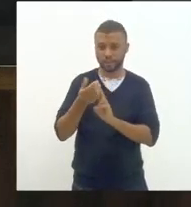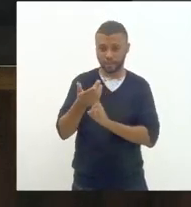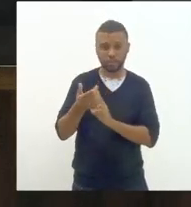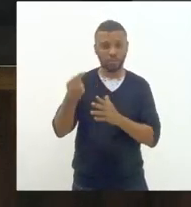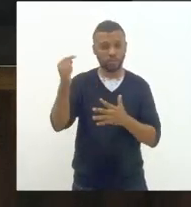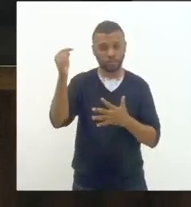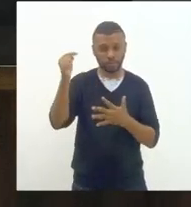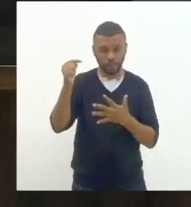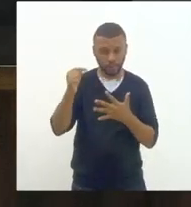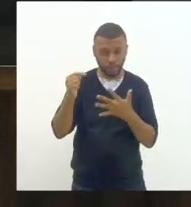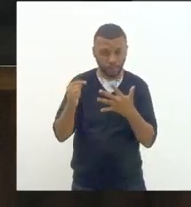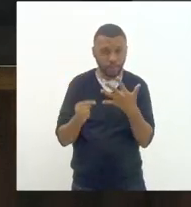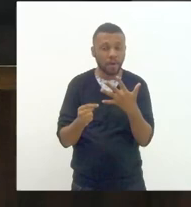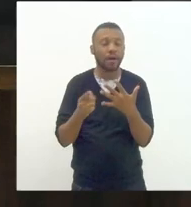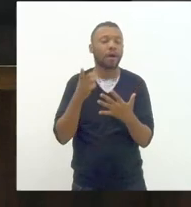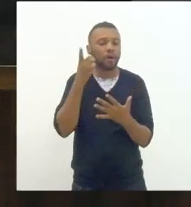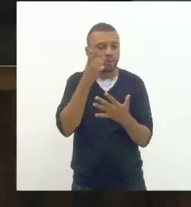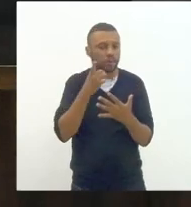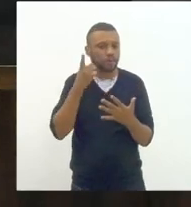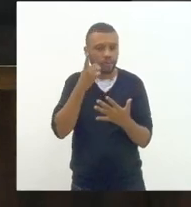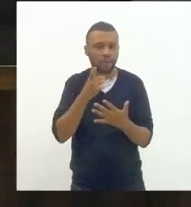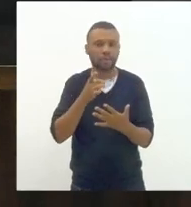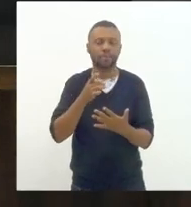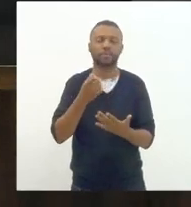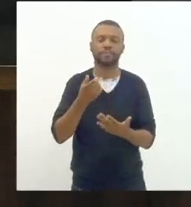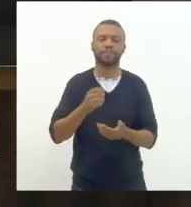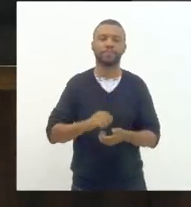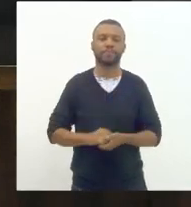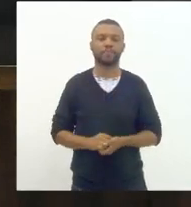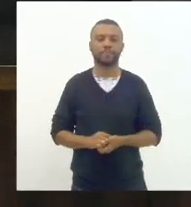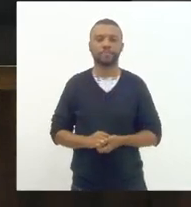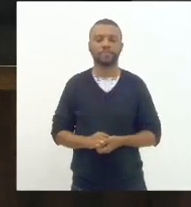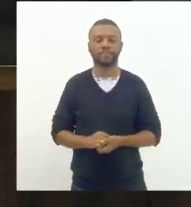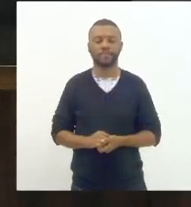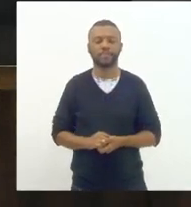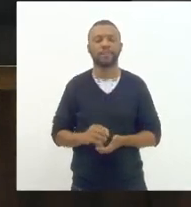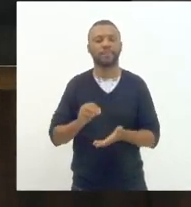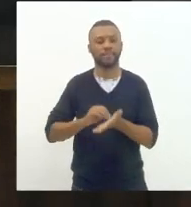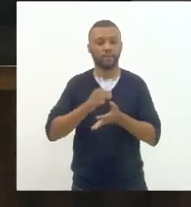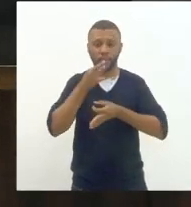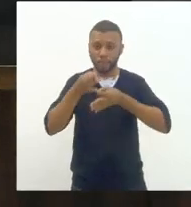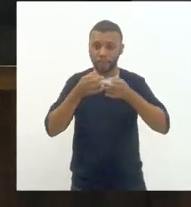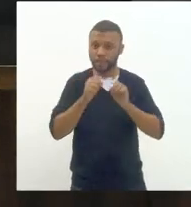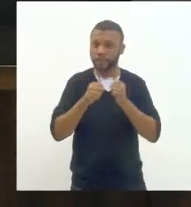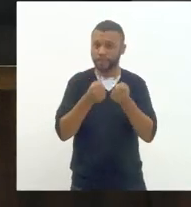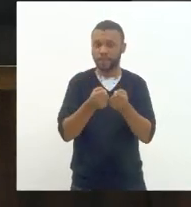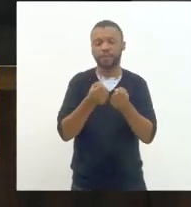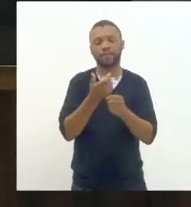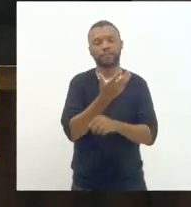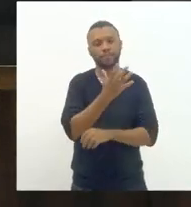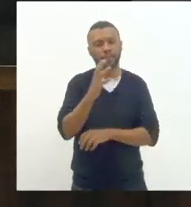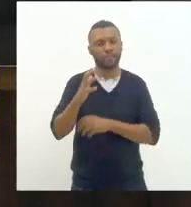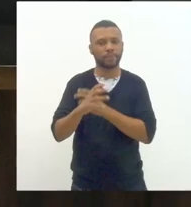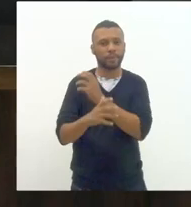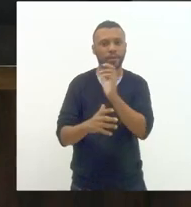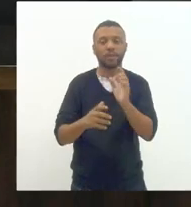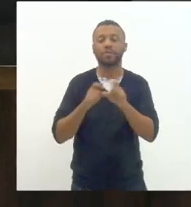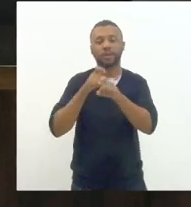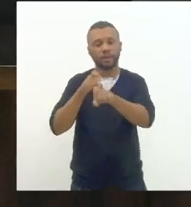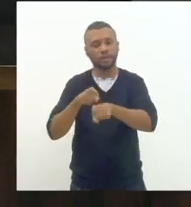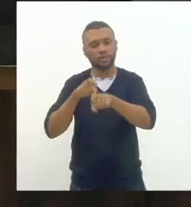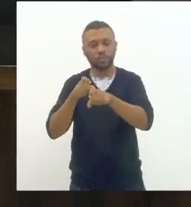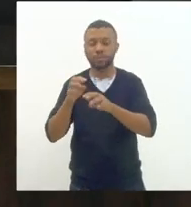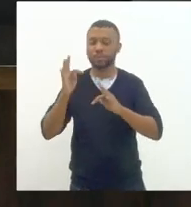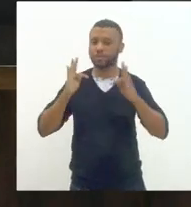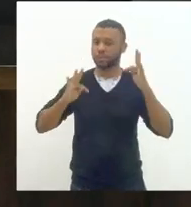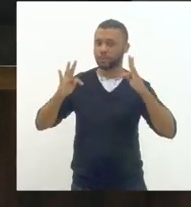Mônica Francisco e Valdec Carneiro. Pendente de pareceres das comissões de Defesa do Meio Ambiente, Agricultura, Turismo, Assuntos Municipais